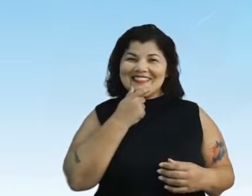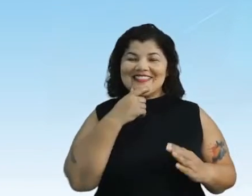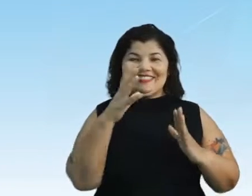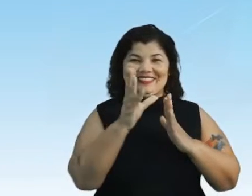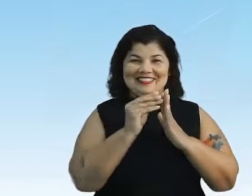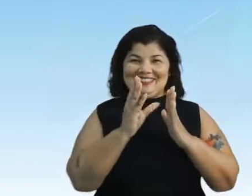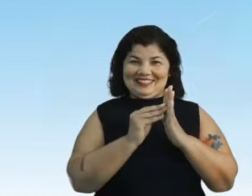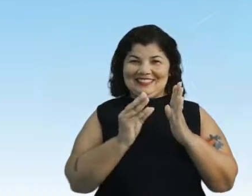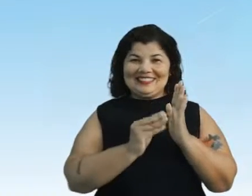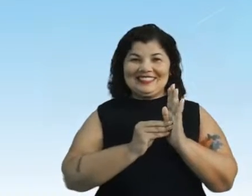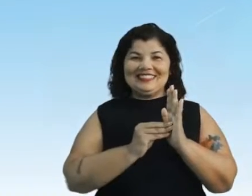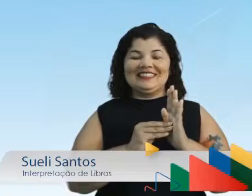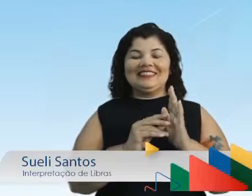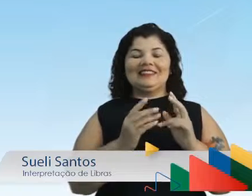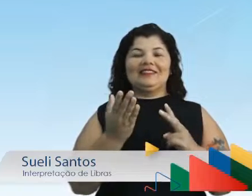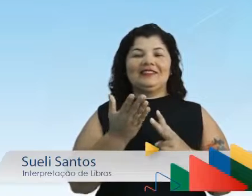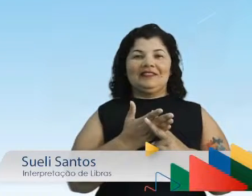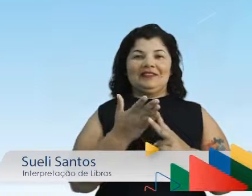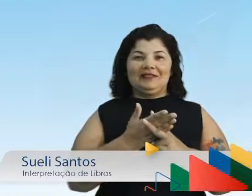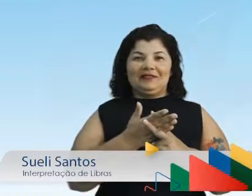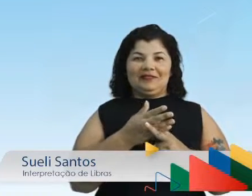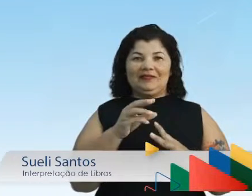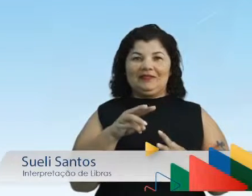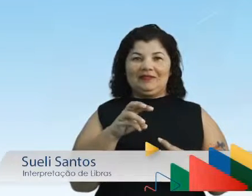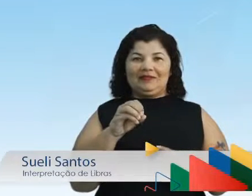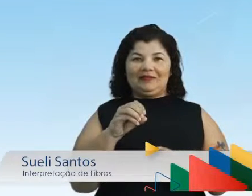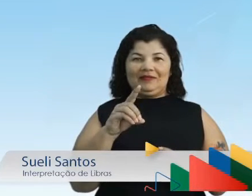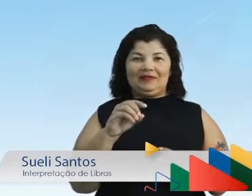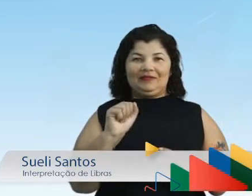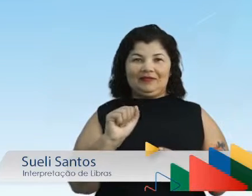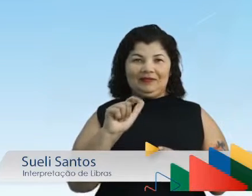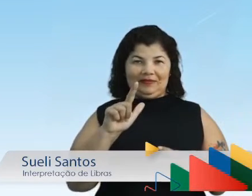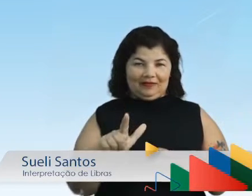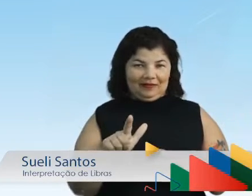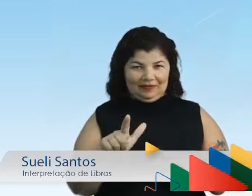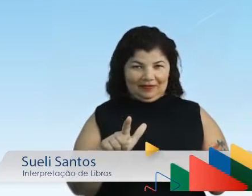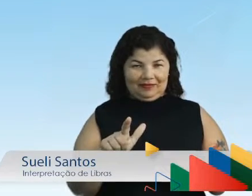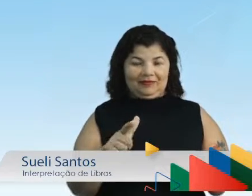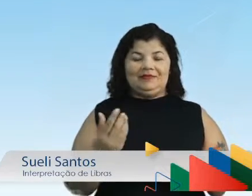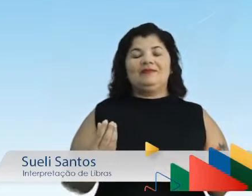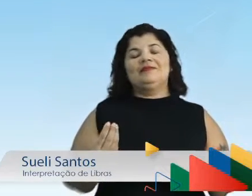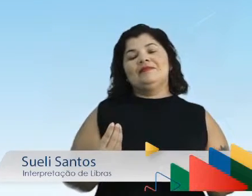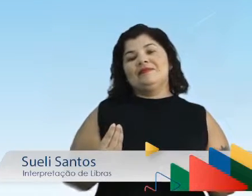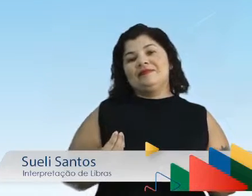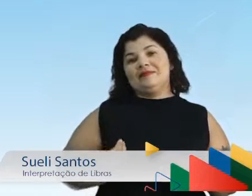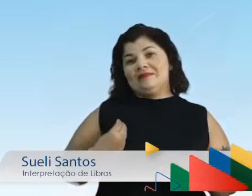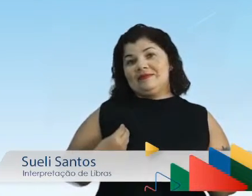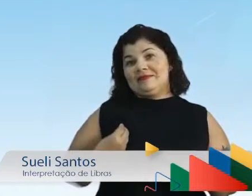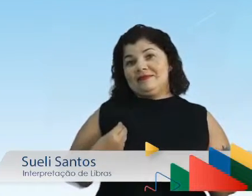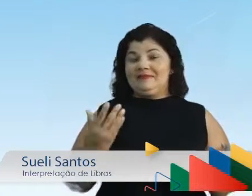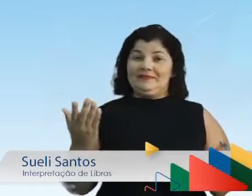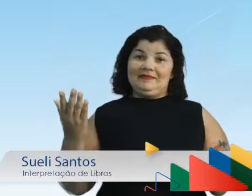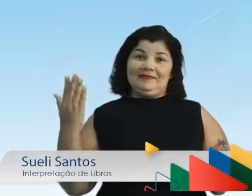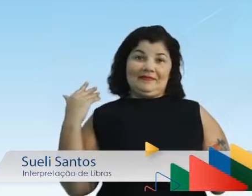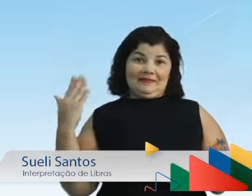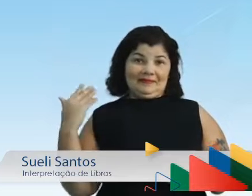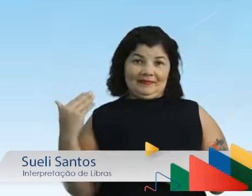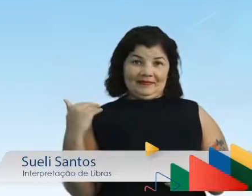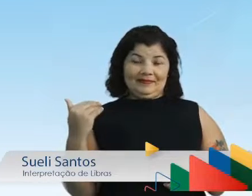conteúdo será o verbo modal can, could, no presente e no passado, demonstrando